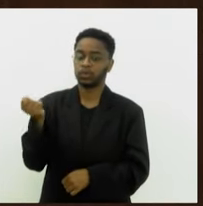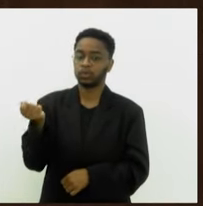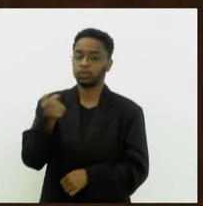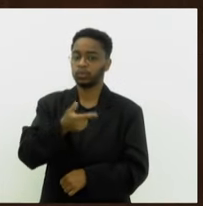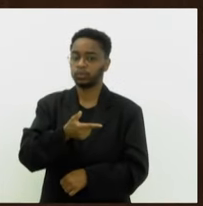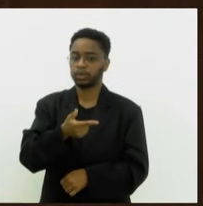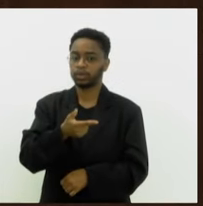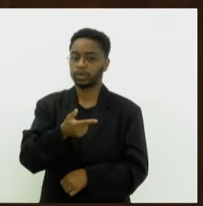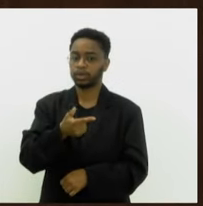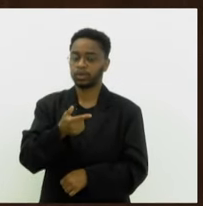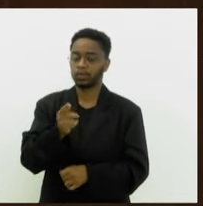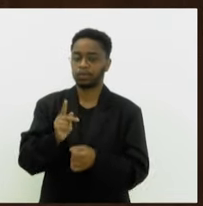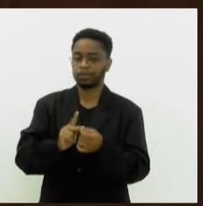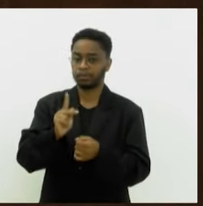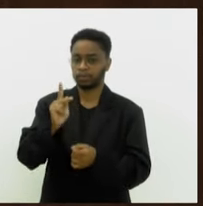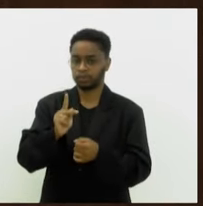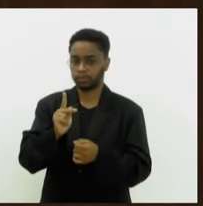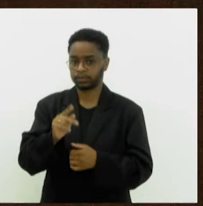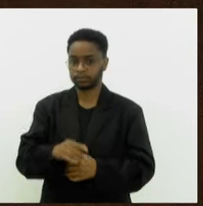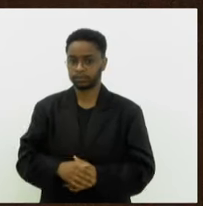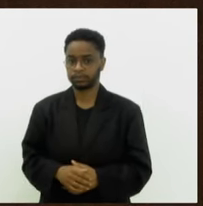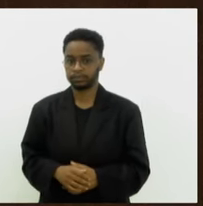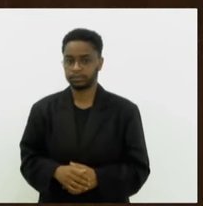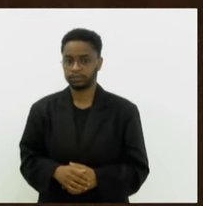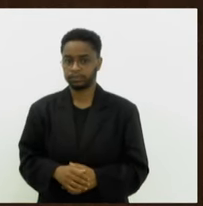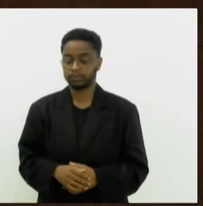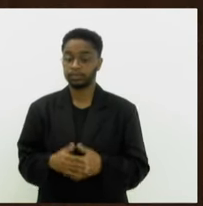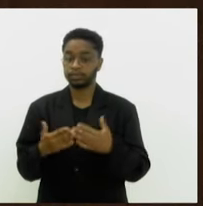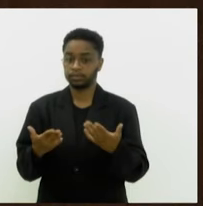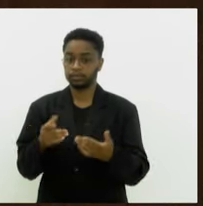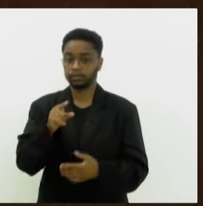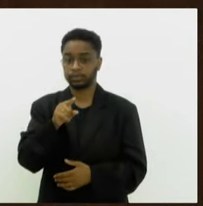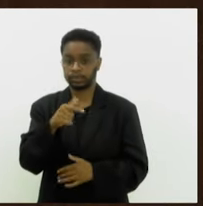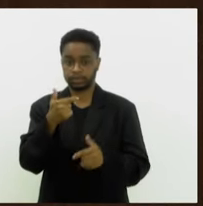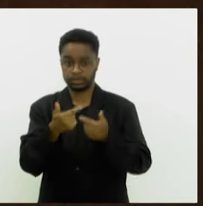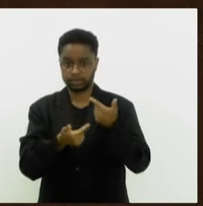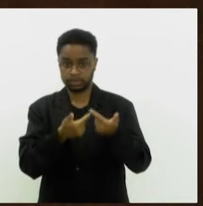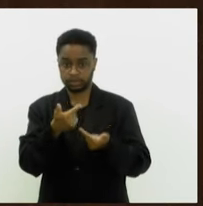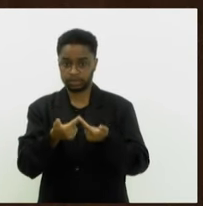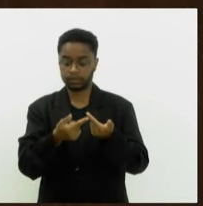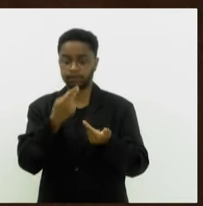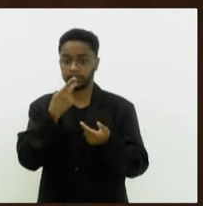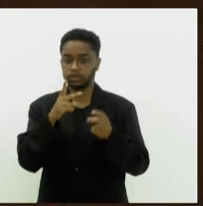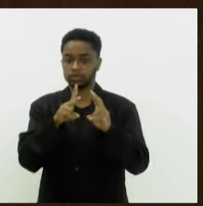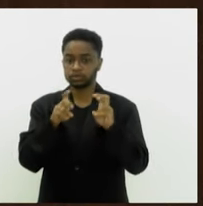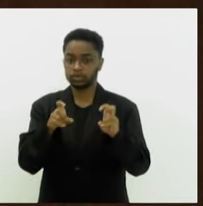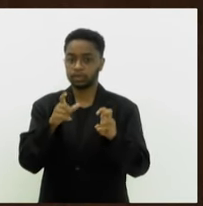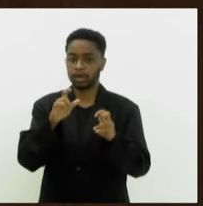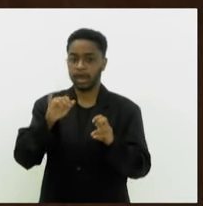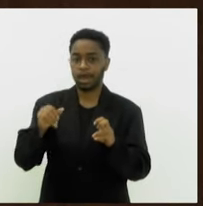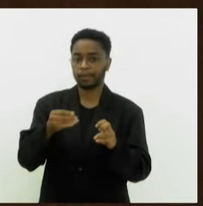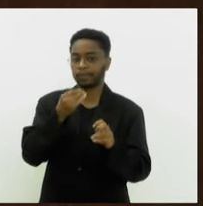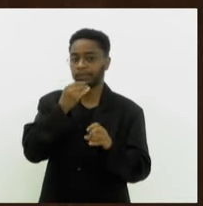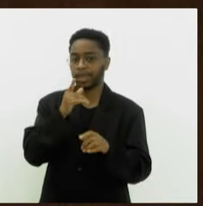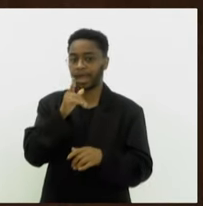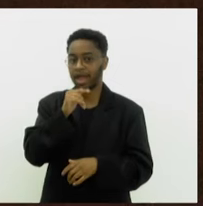próprio petróleo. E quando o senhor está trabalhando o reaproveitamento das águas